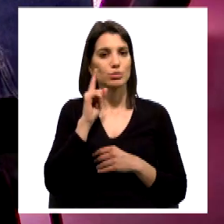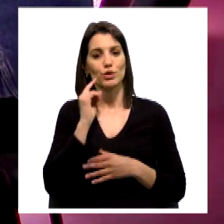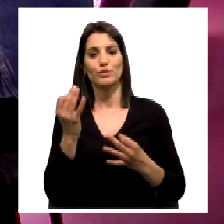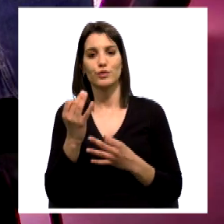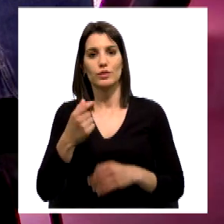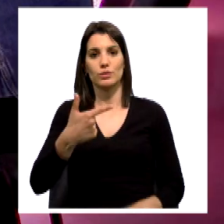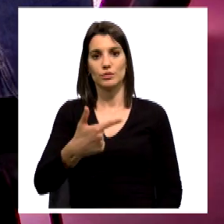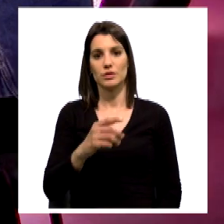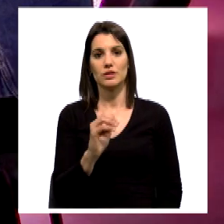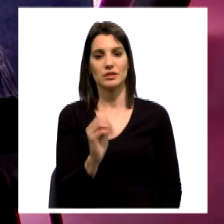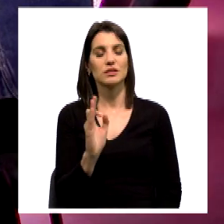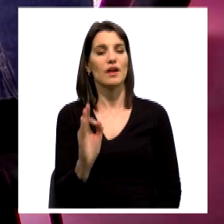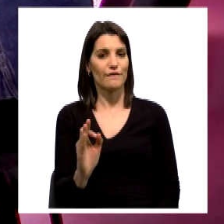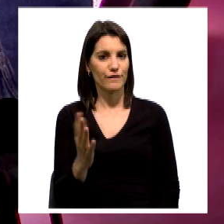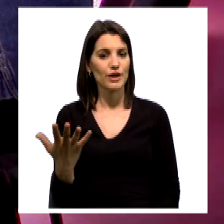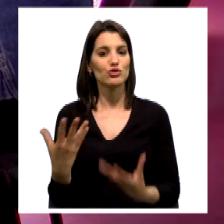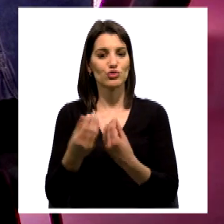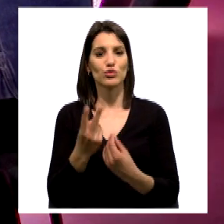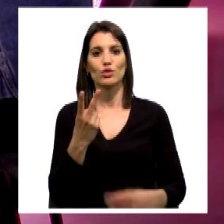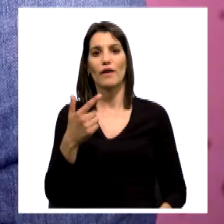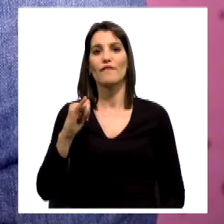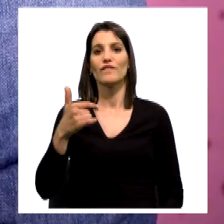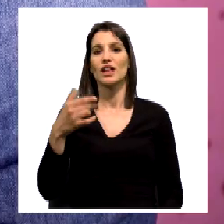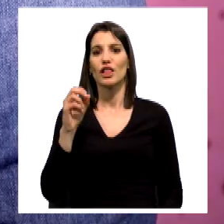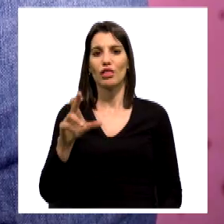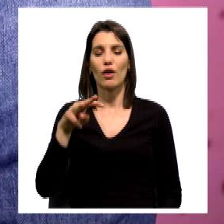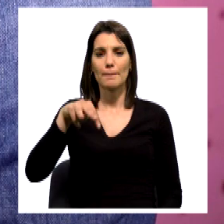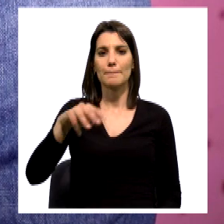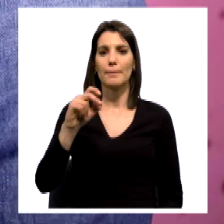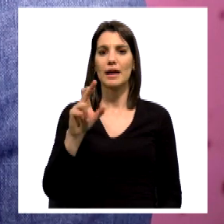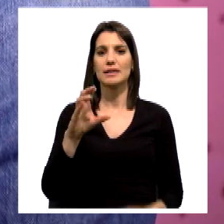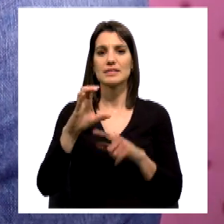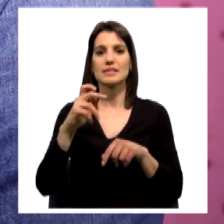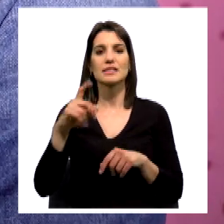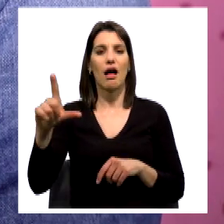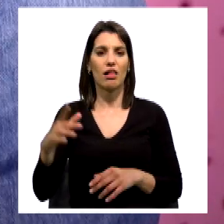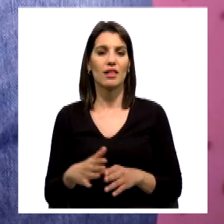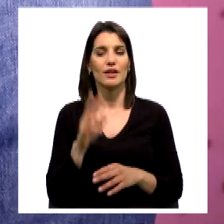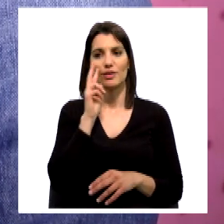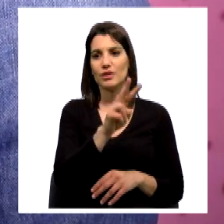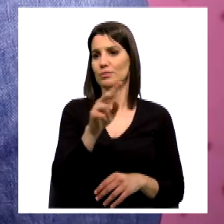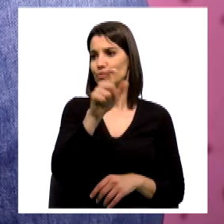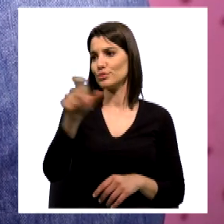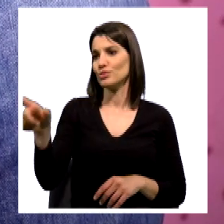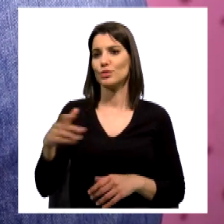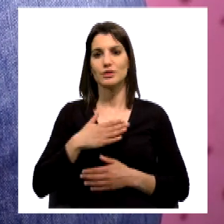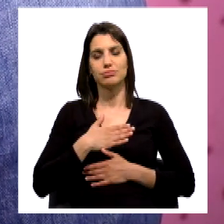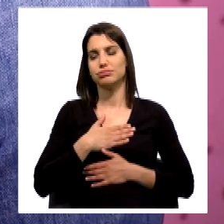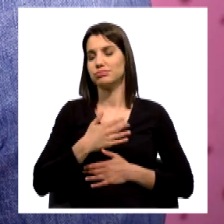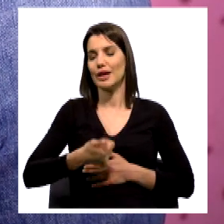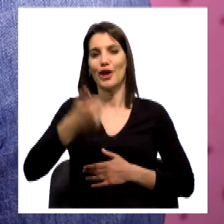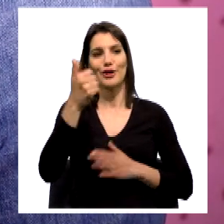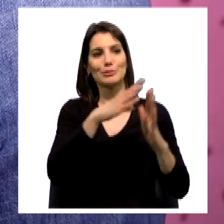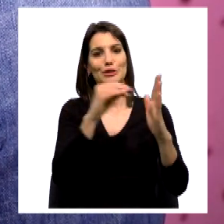muito importante. Eu estive na TSF com o Vítor Marçal e onde vi, se calhar, os maiores heróis da minha